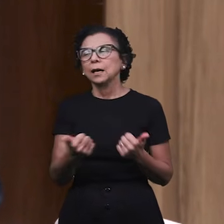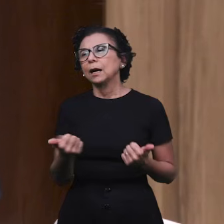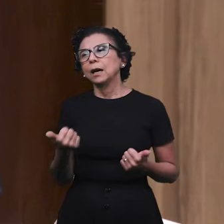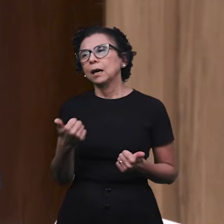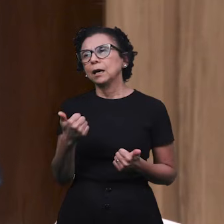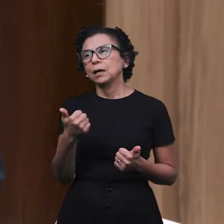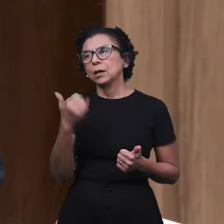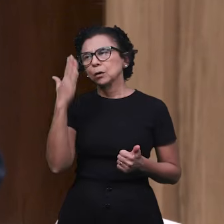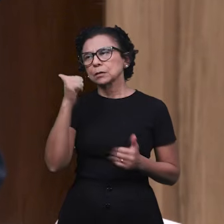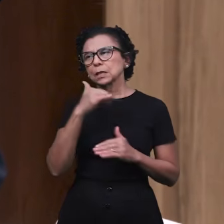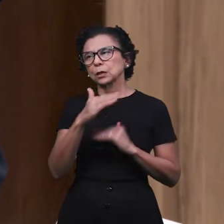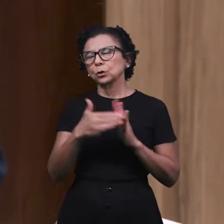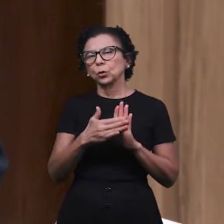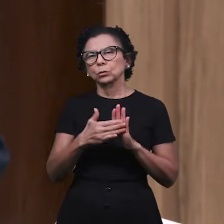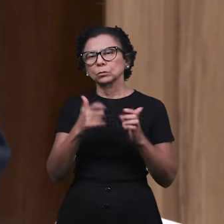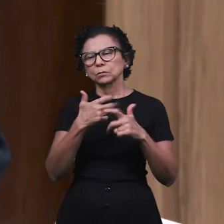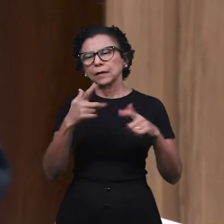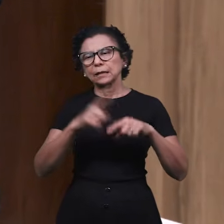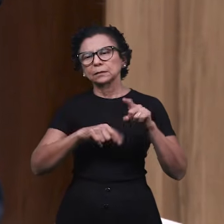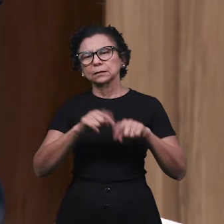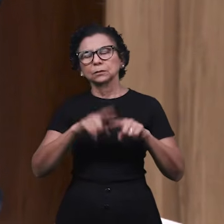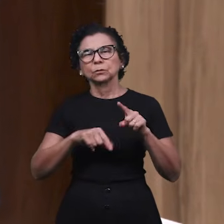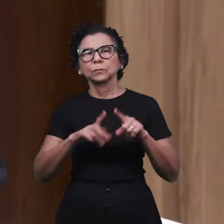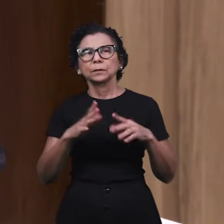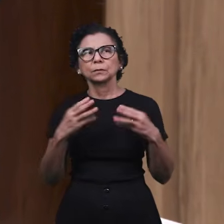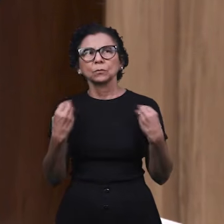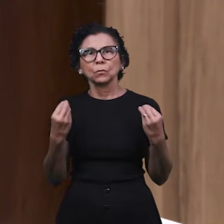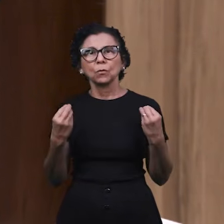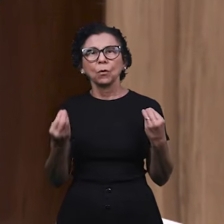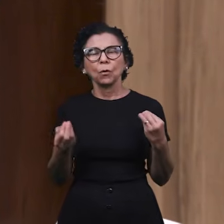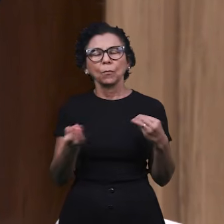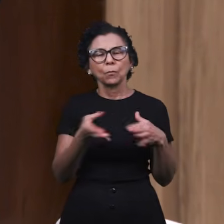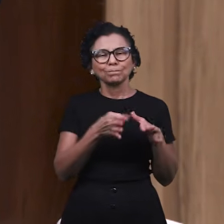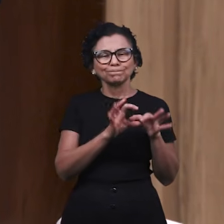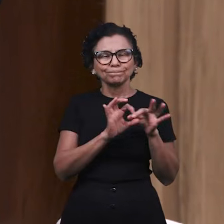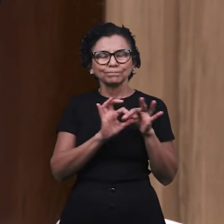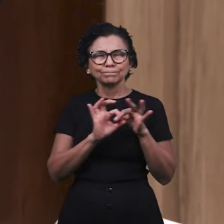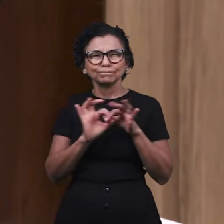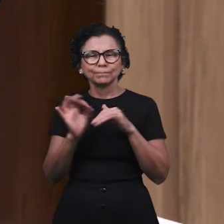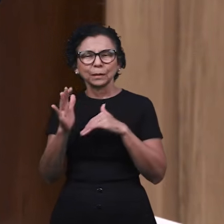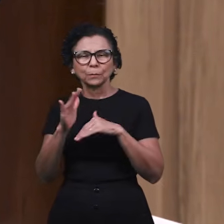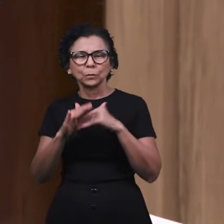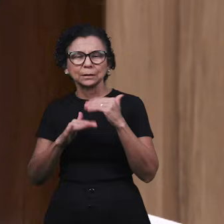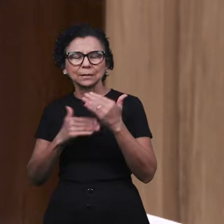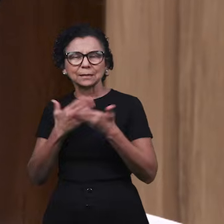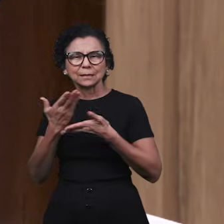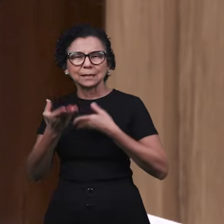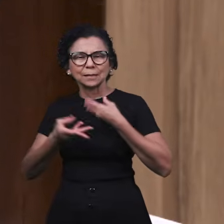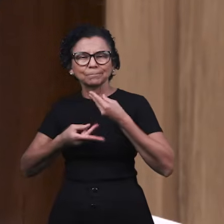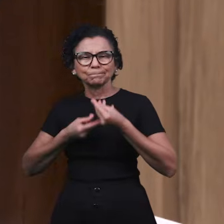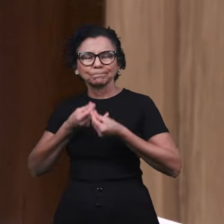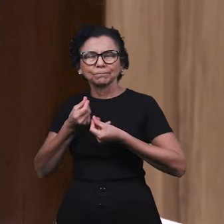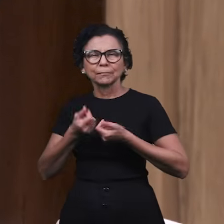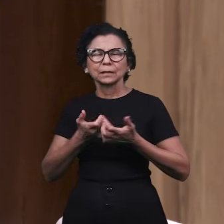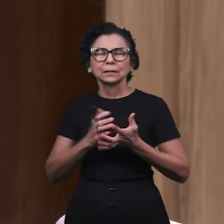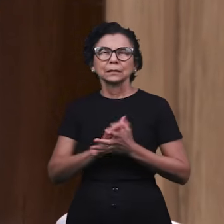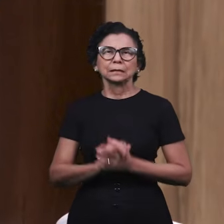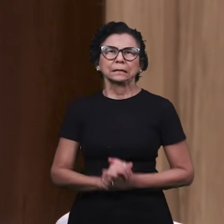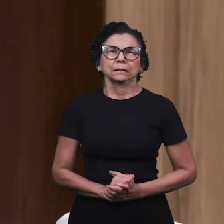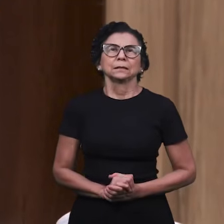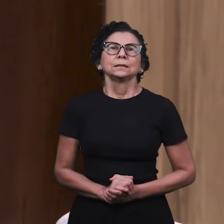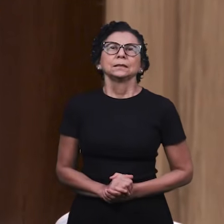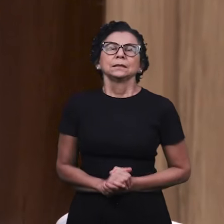todos os instrumentos, ele saber harmonizar um instrumento com o outro. Entendeu? Eu tive uma vez,